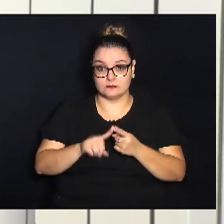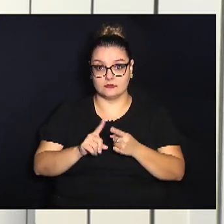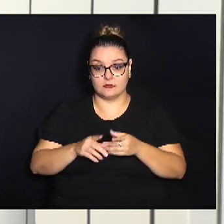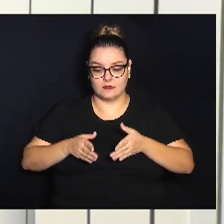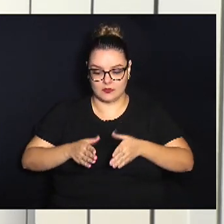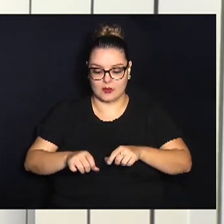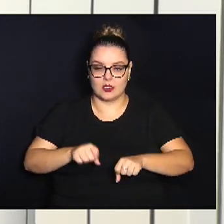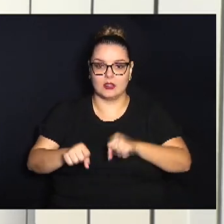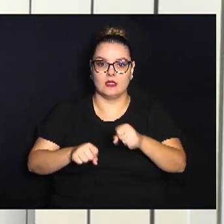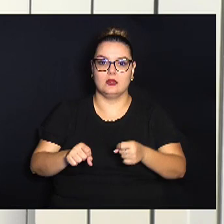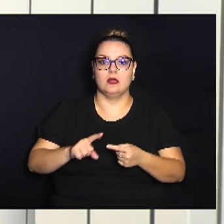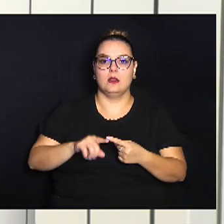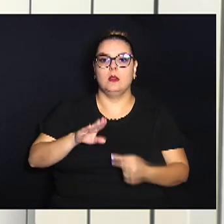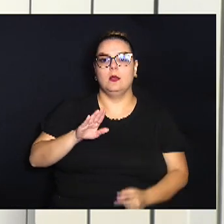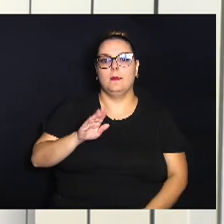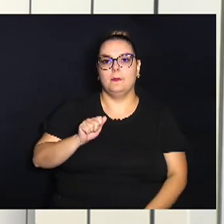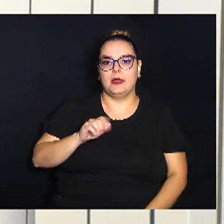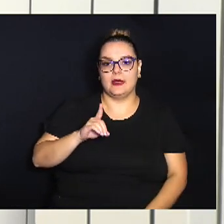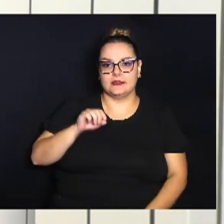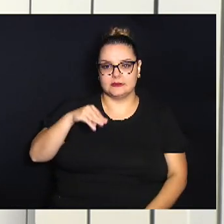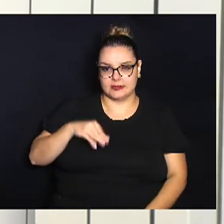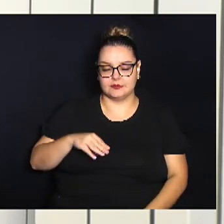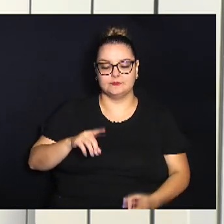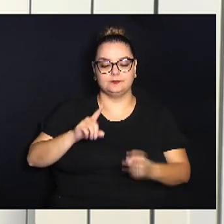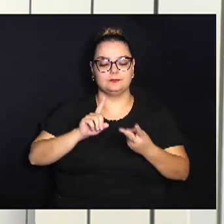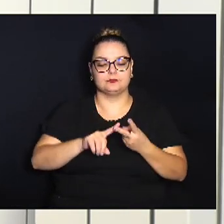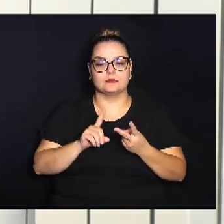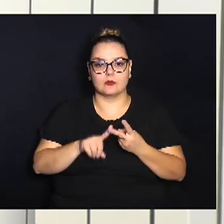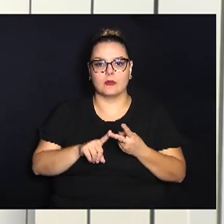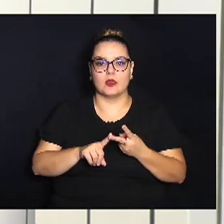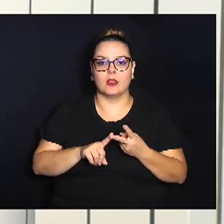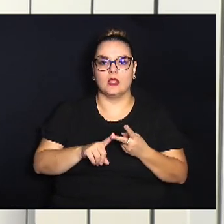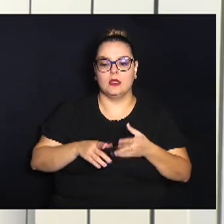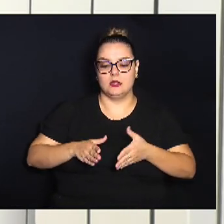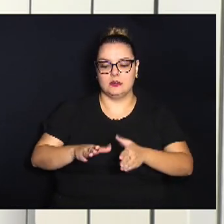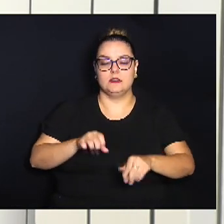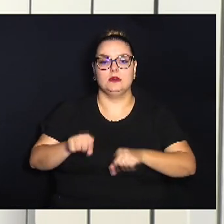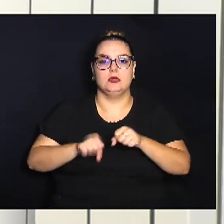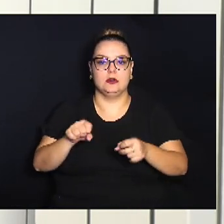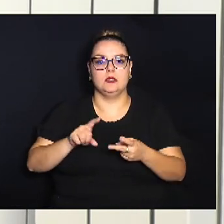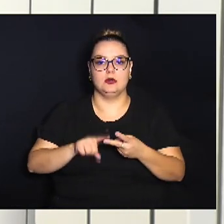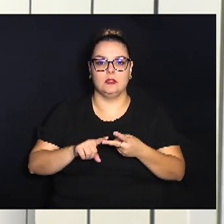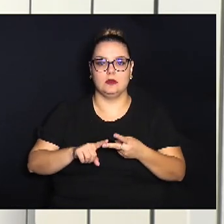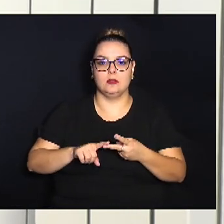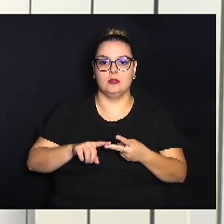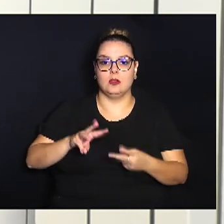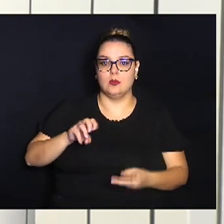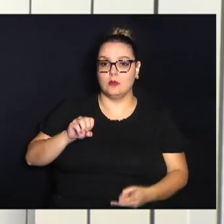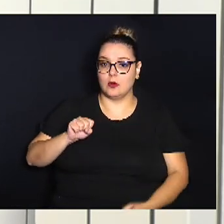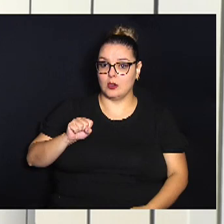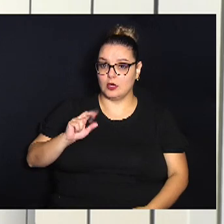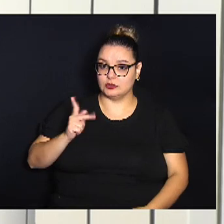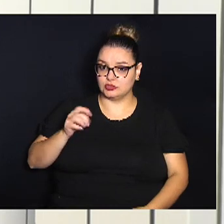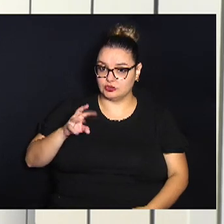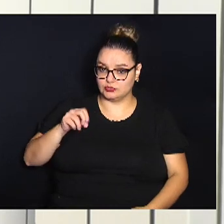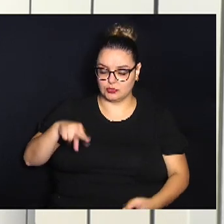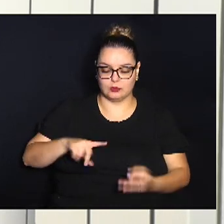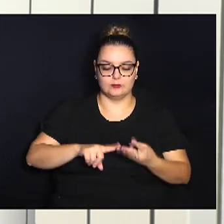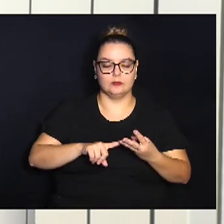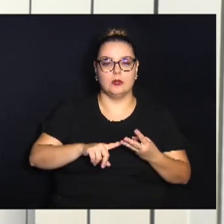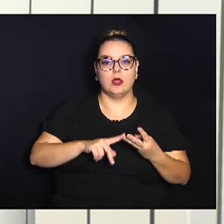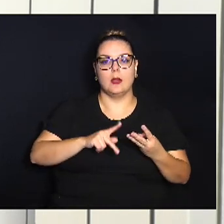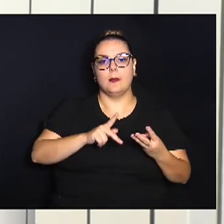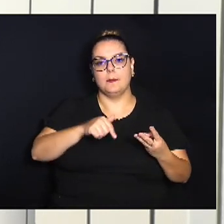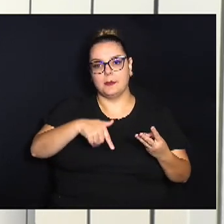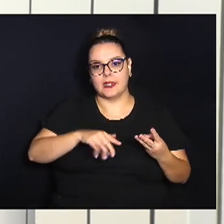ciclovia da Avenida Baden-Powell, do Jardim Nova Europa, ciclovia da Avenida da Washington Luiz, Parque das Águas,